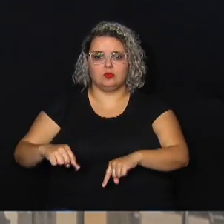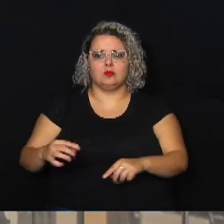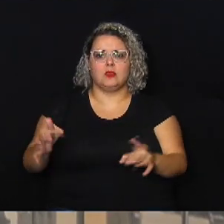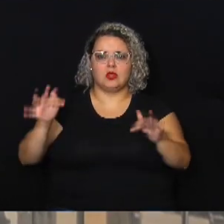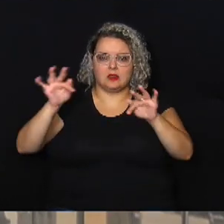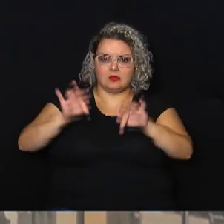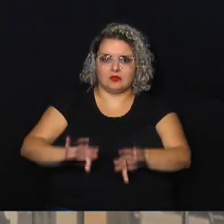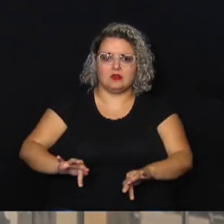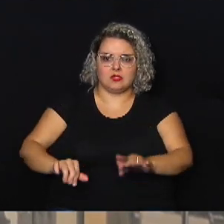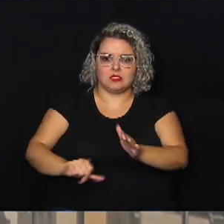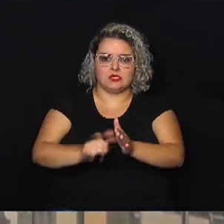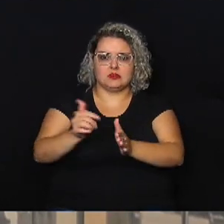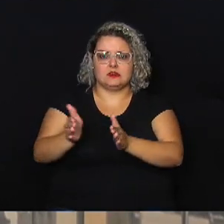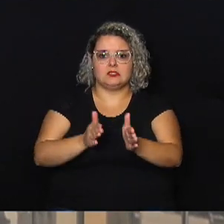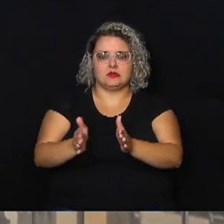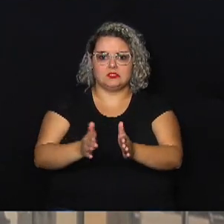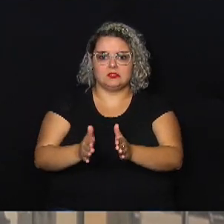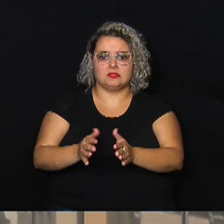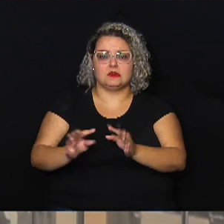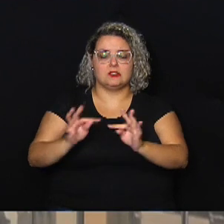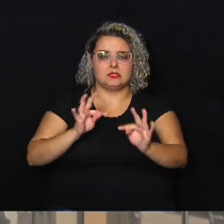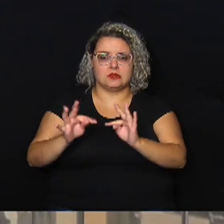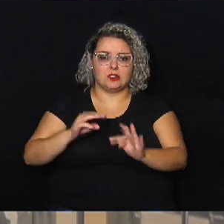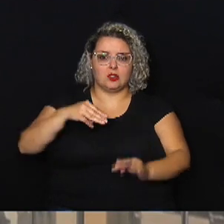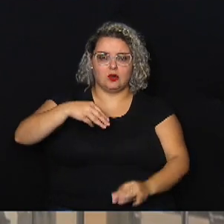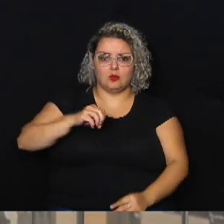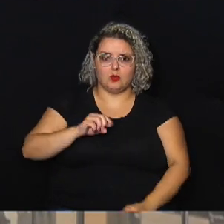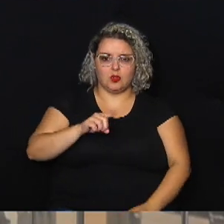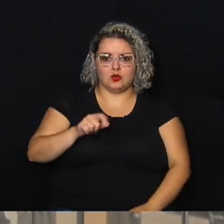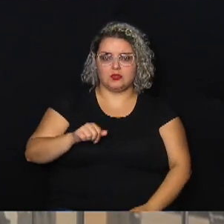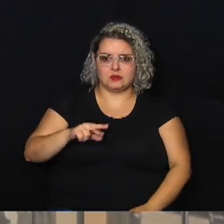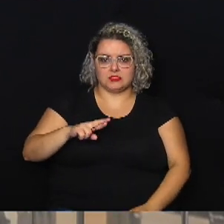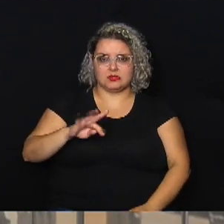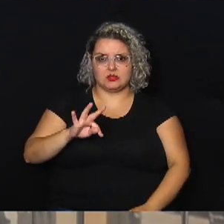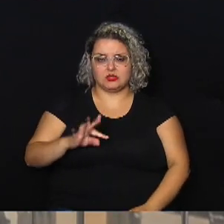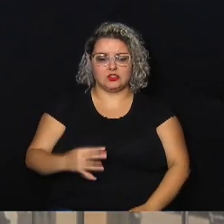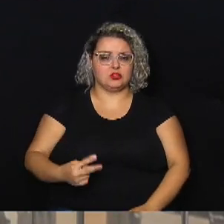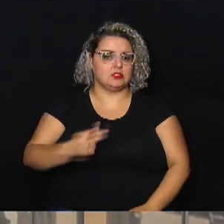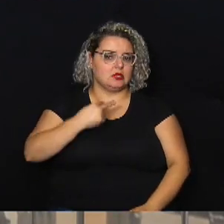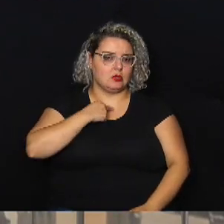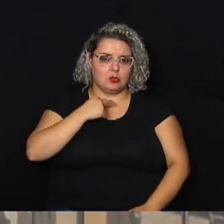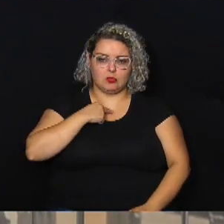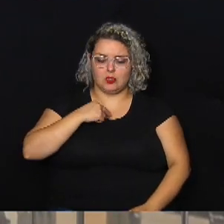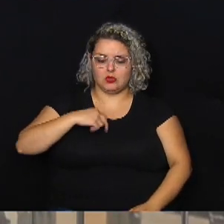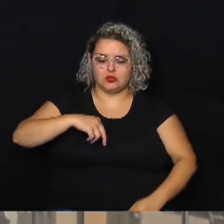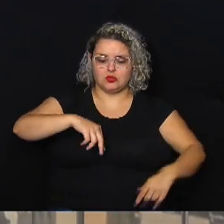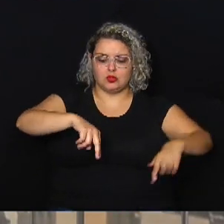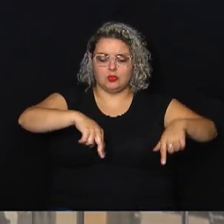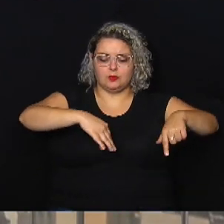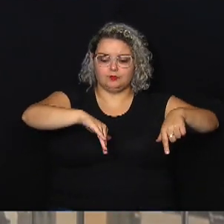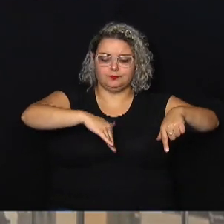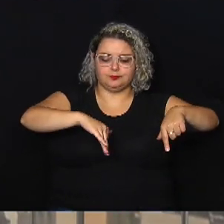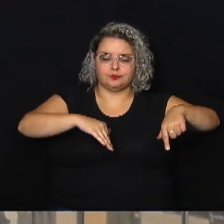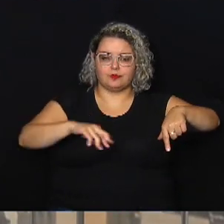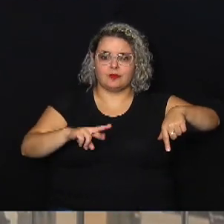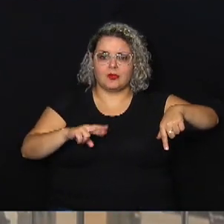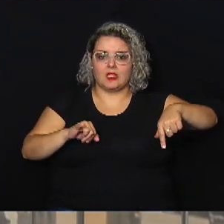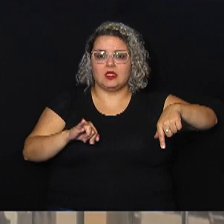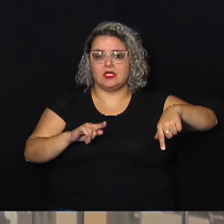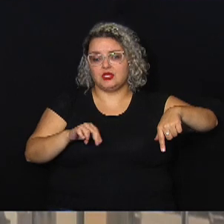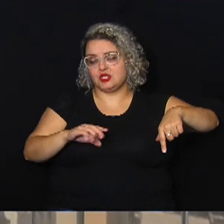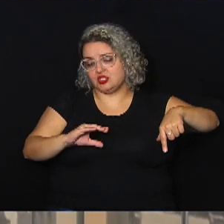desta primeira fase. Técnico Mozart não pode contar com o meio-campo Richard Rios, que marcou o gol da